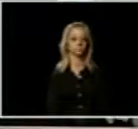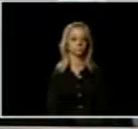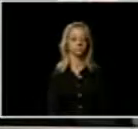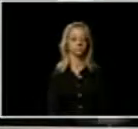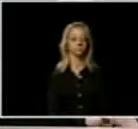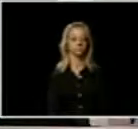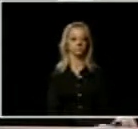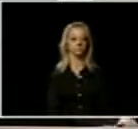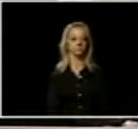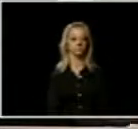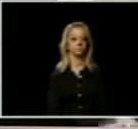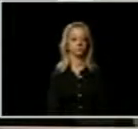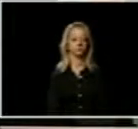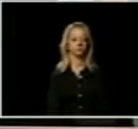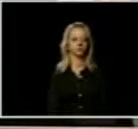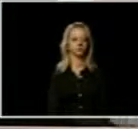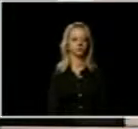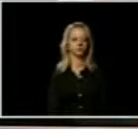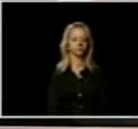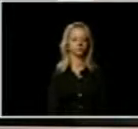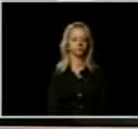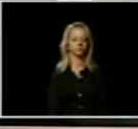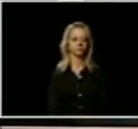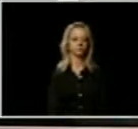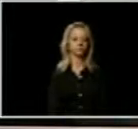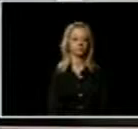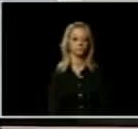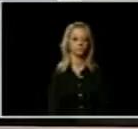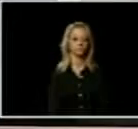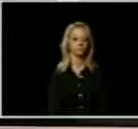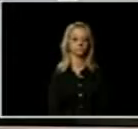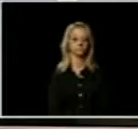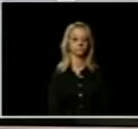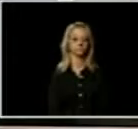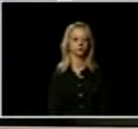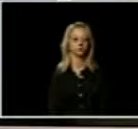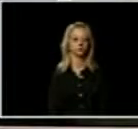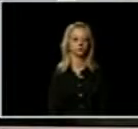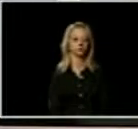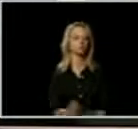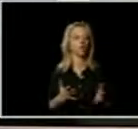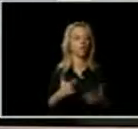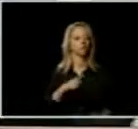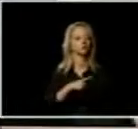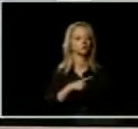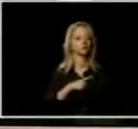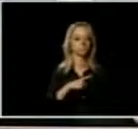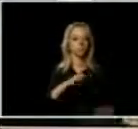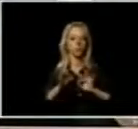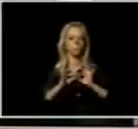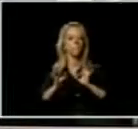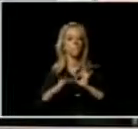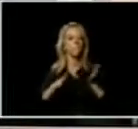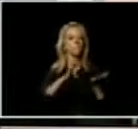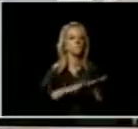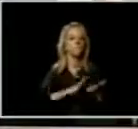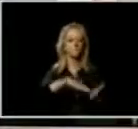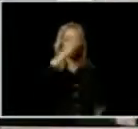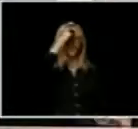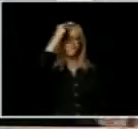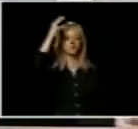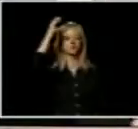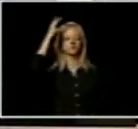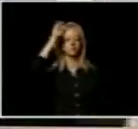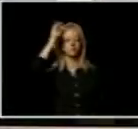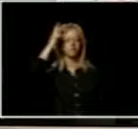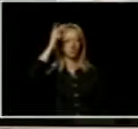um anteprojeto nas mãos do prefeito e o projeto ele está engavetado. O prefeito ele precisa